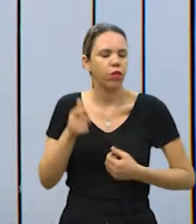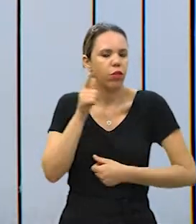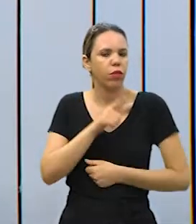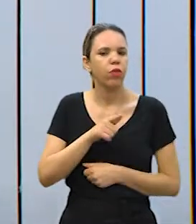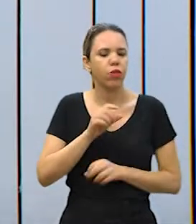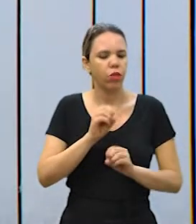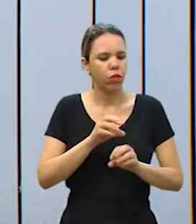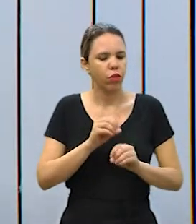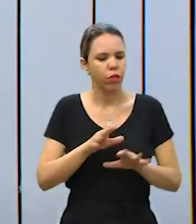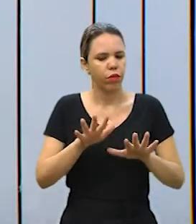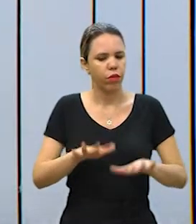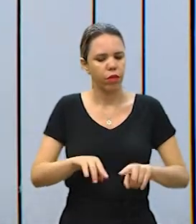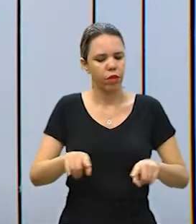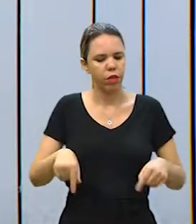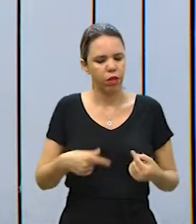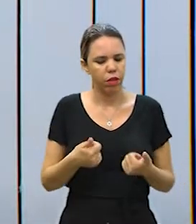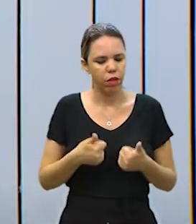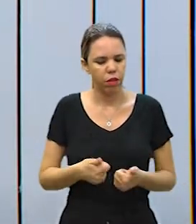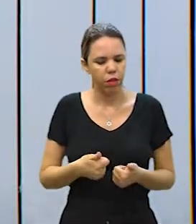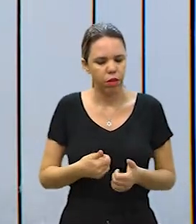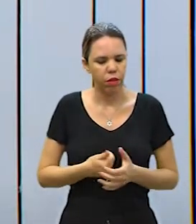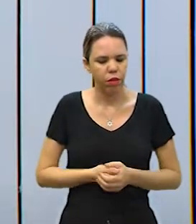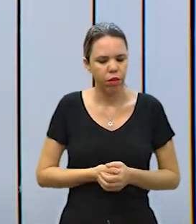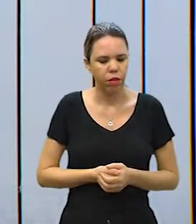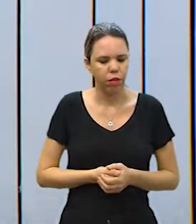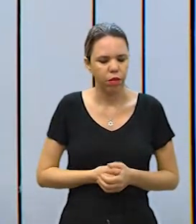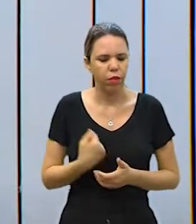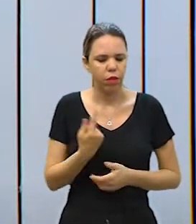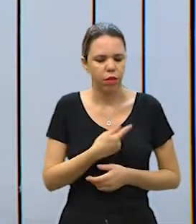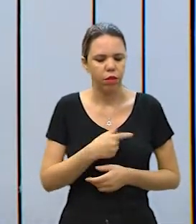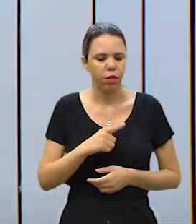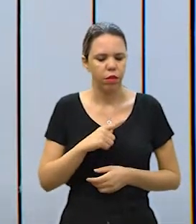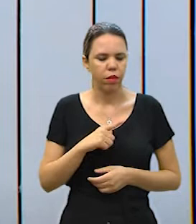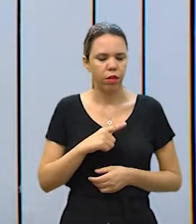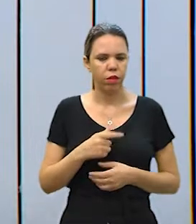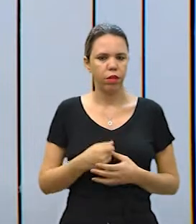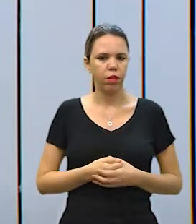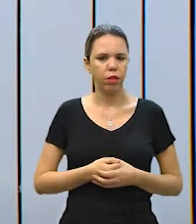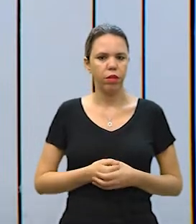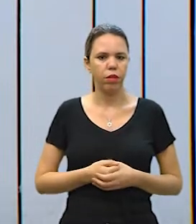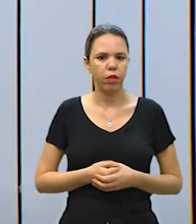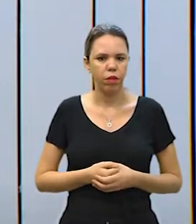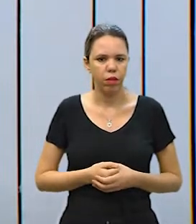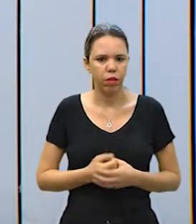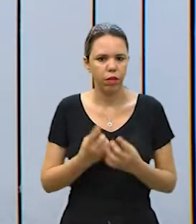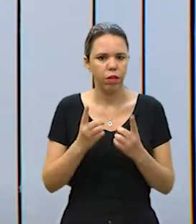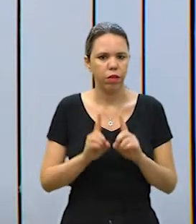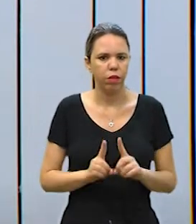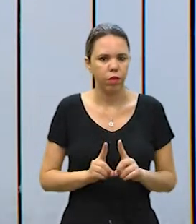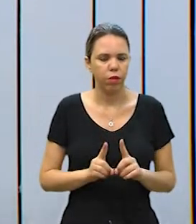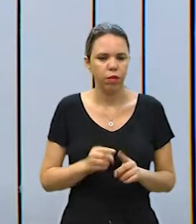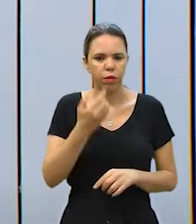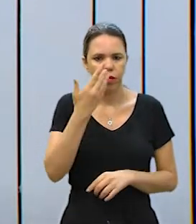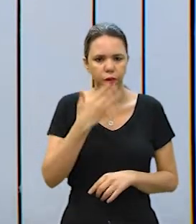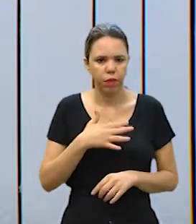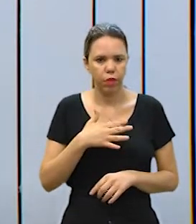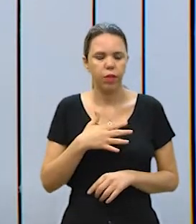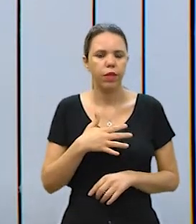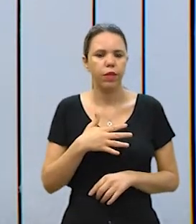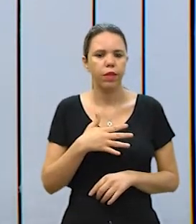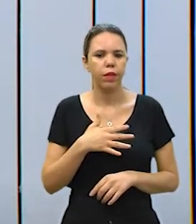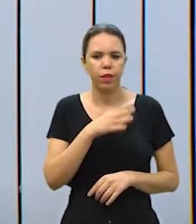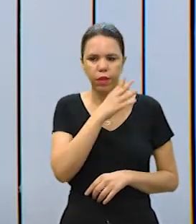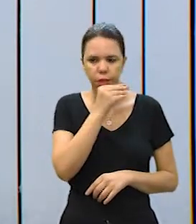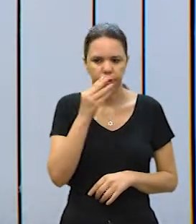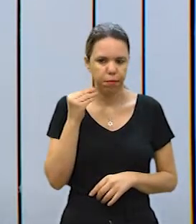ela conseguia dar conta de ficar na sala numa boa. Então, a gente tem que ter a questão da deficiência, da criança com deficiência,